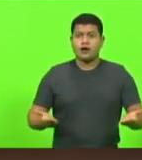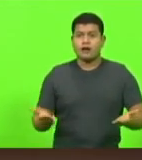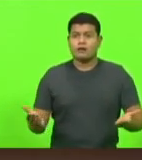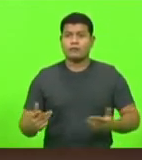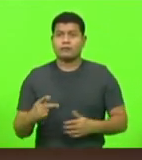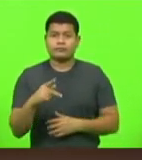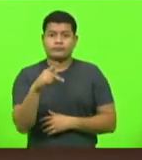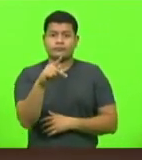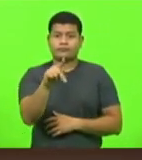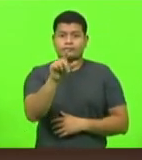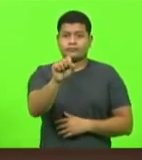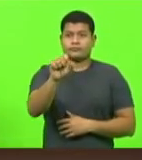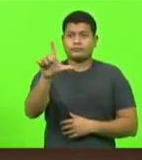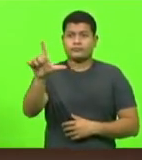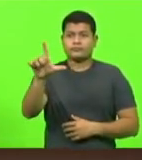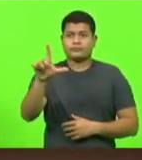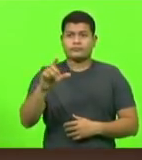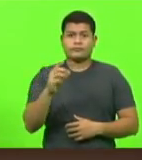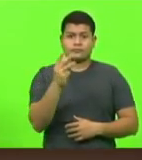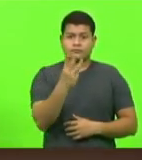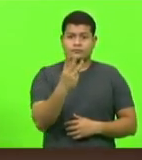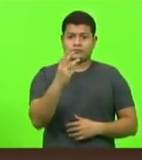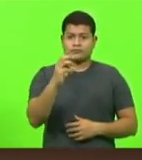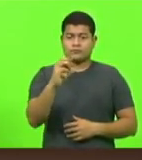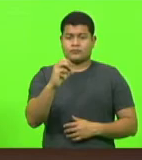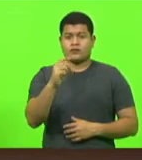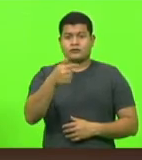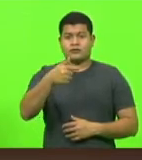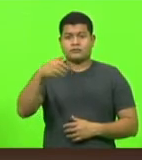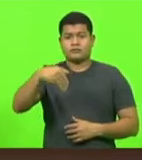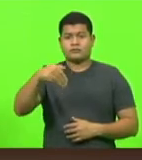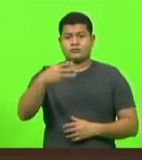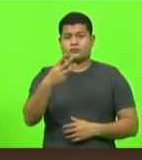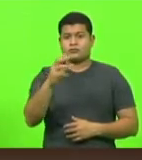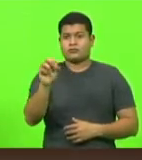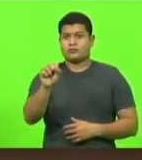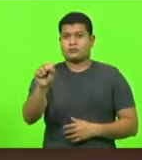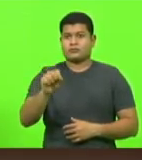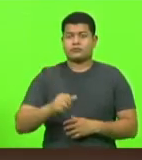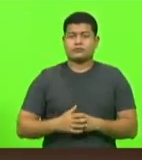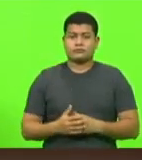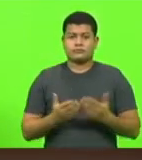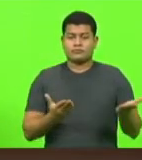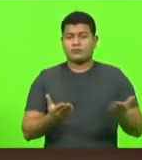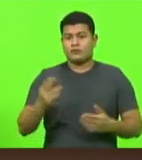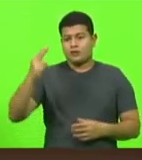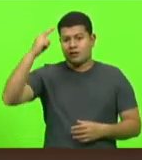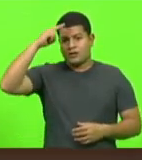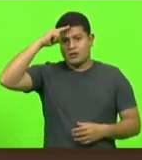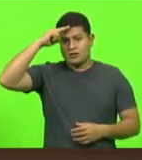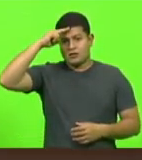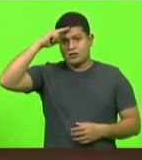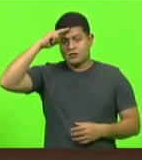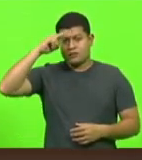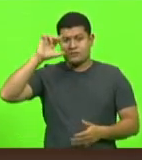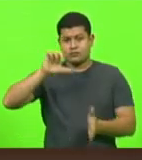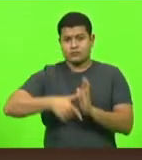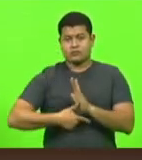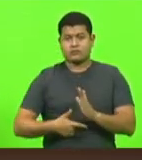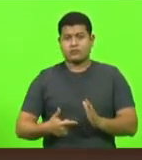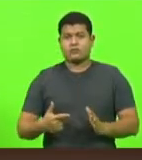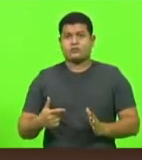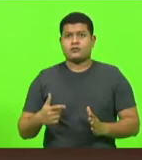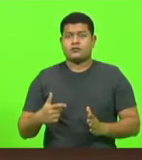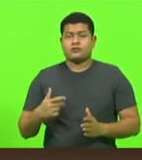por 7 minutos e 30 segundos. Deputado Floriano, está com a palavra por 7 minutos e meio. Logo depois, o Partido